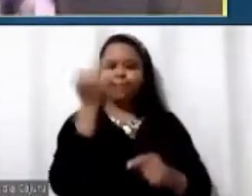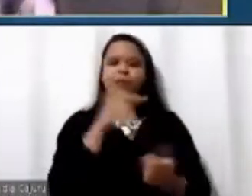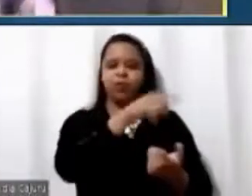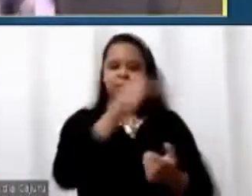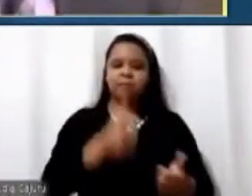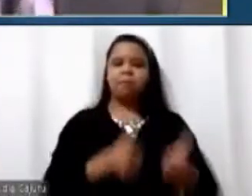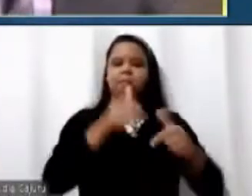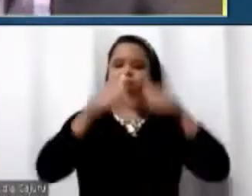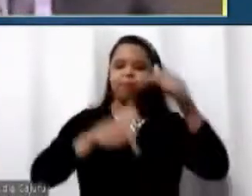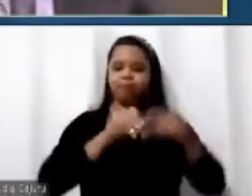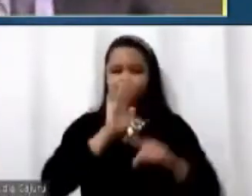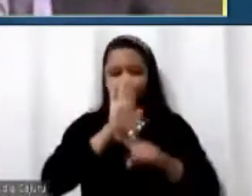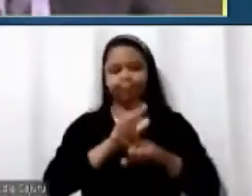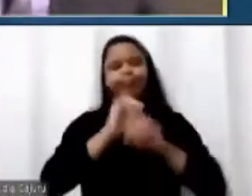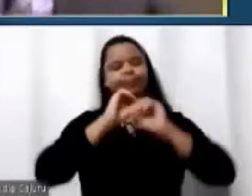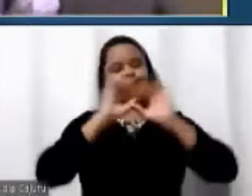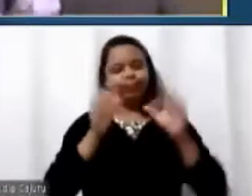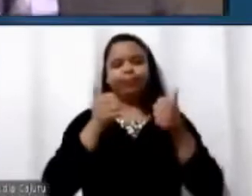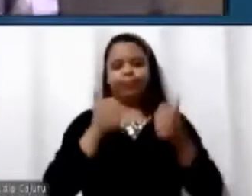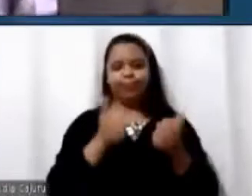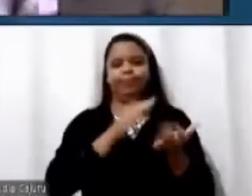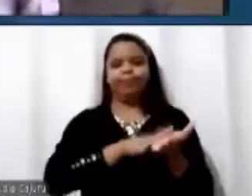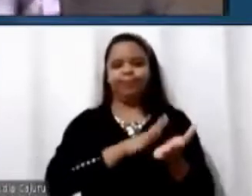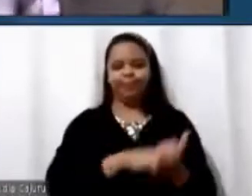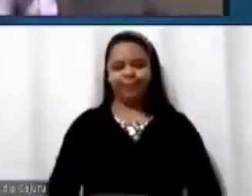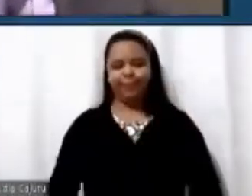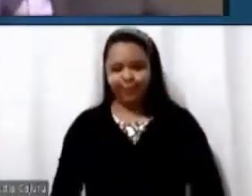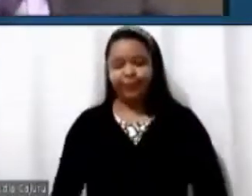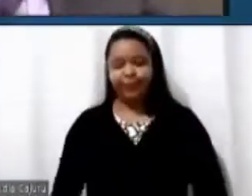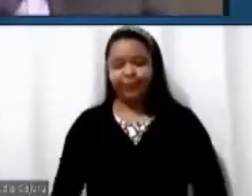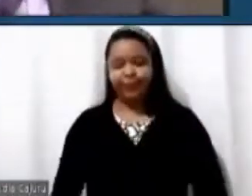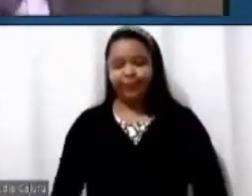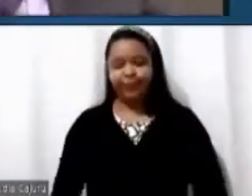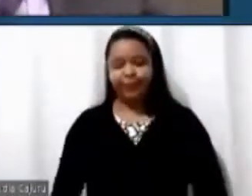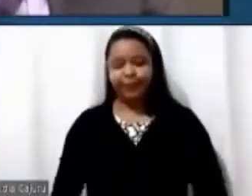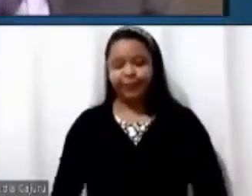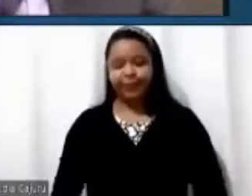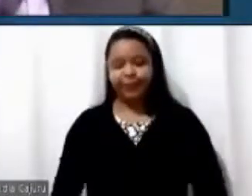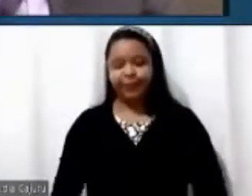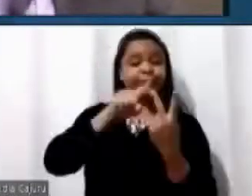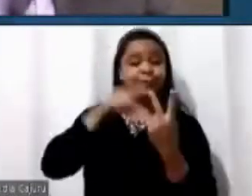gente volta depois de novo. Ok, muito boa noite a todos. Obrigado.